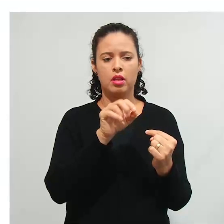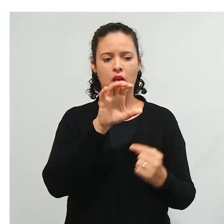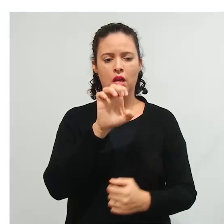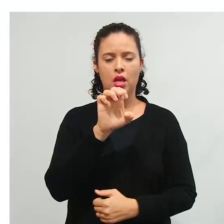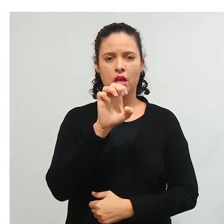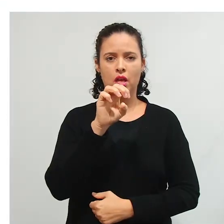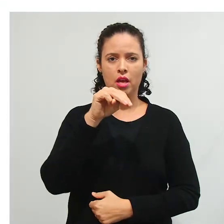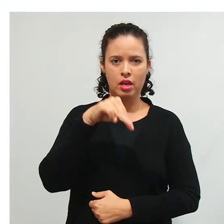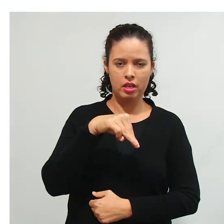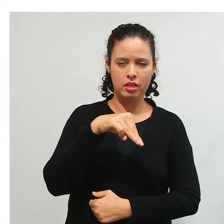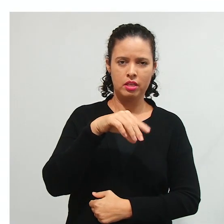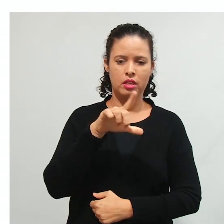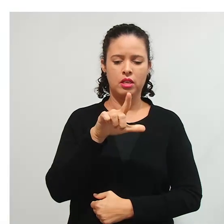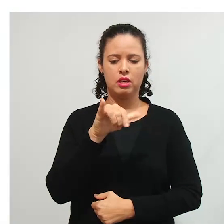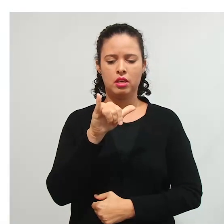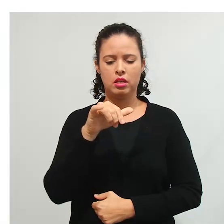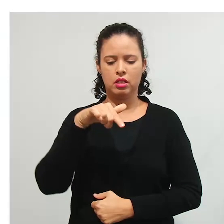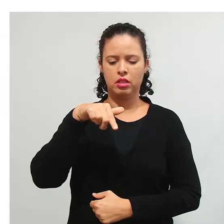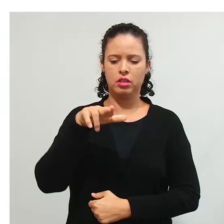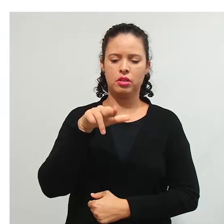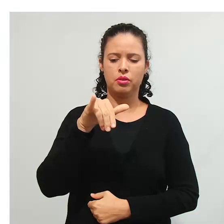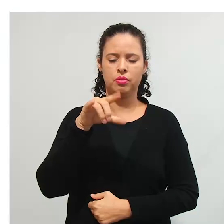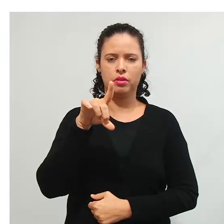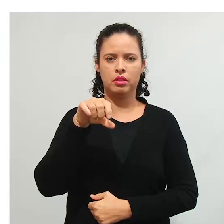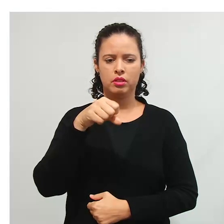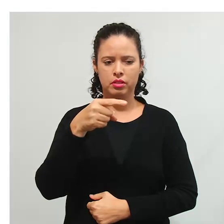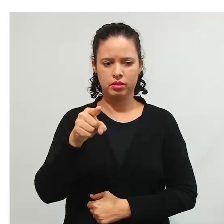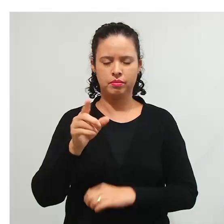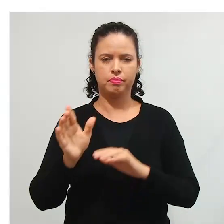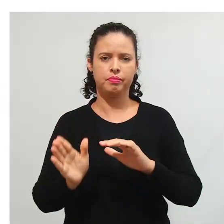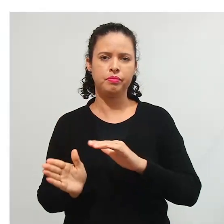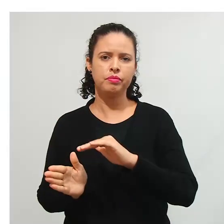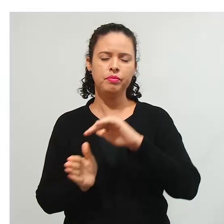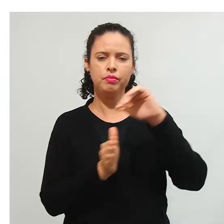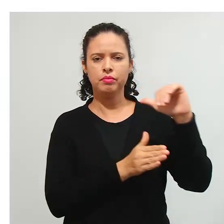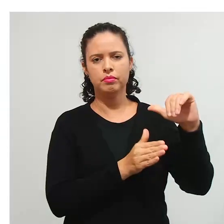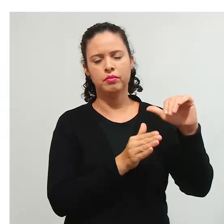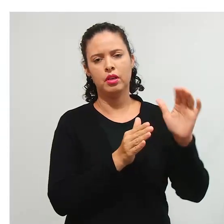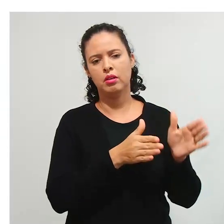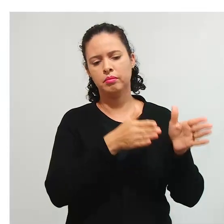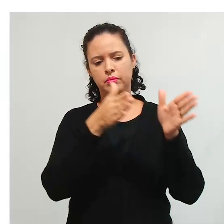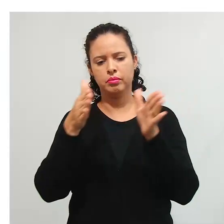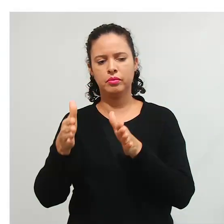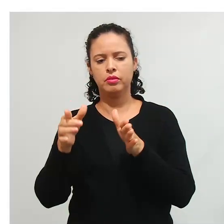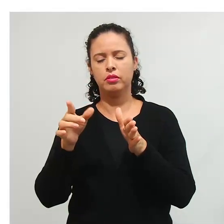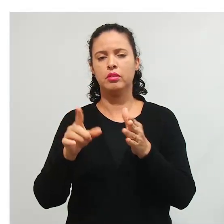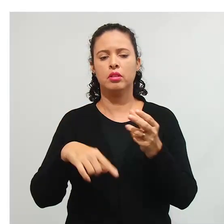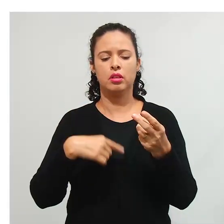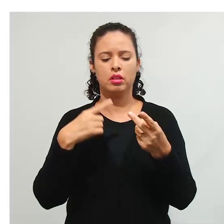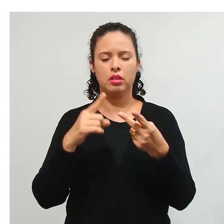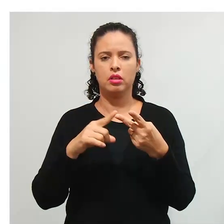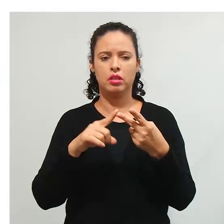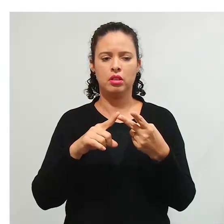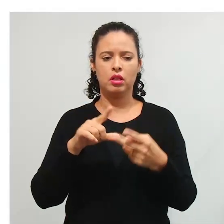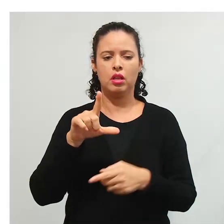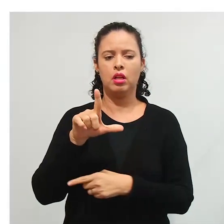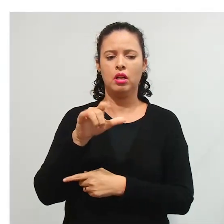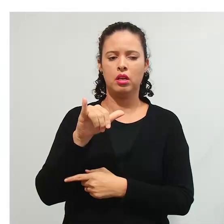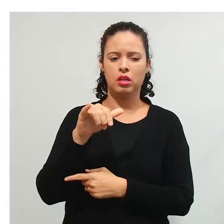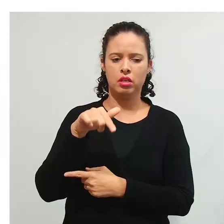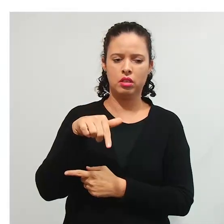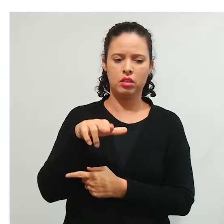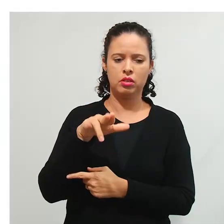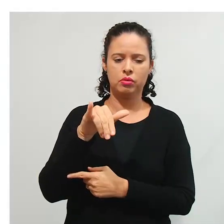liquidação. Aí, nós passamos para a etapa de liquidação. E o que é a liquidação,